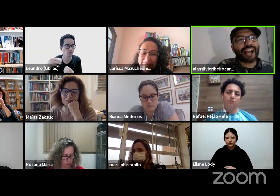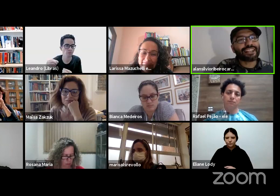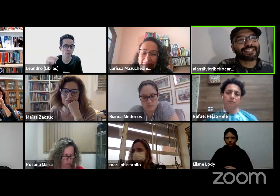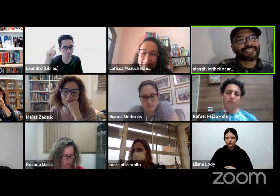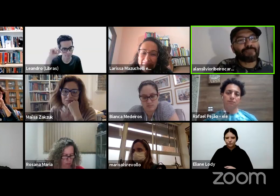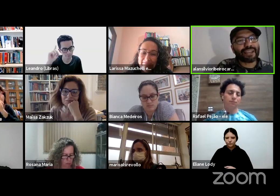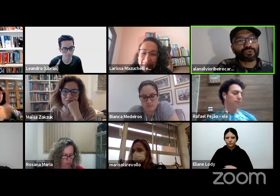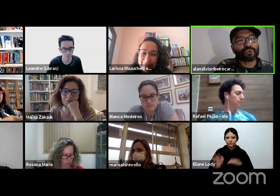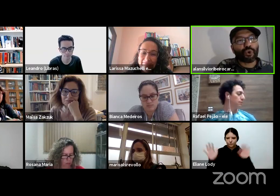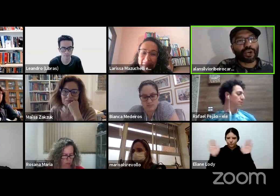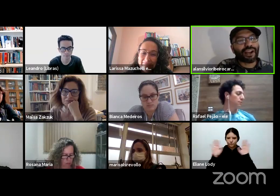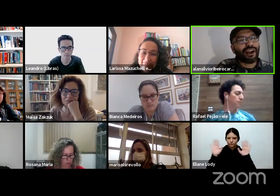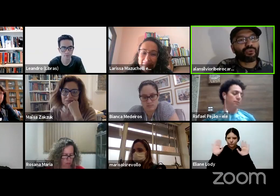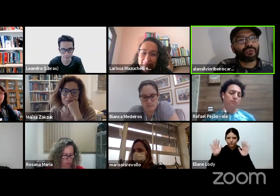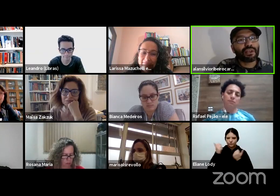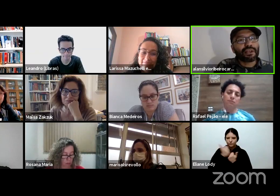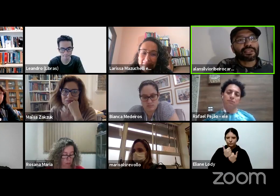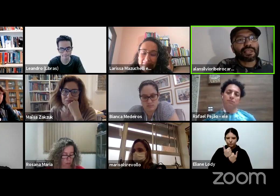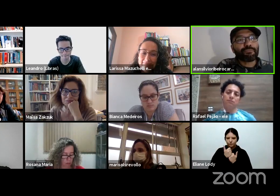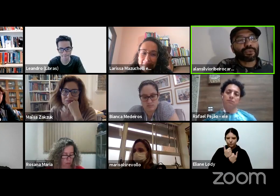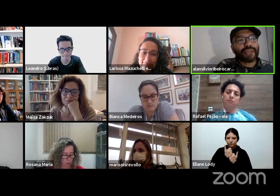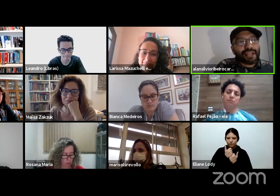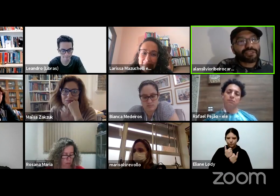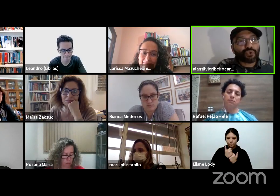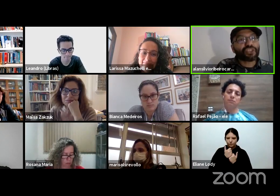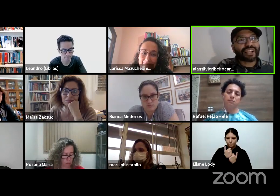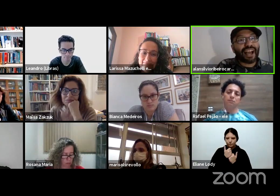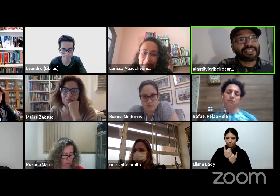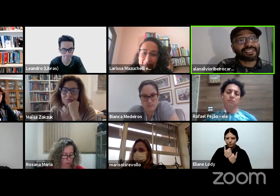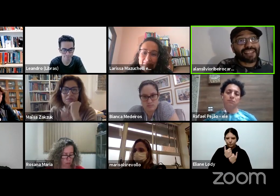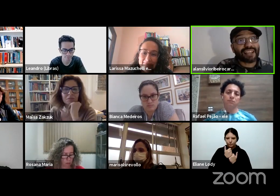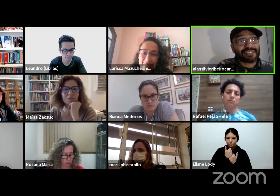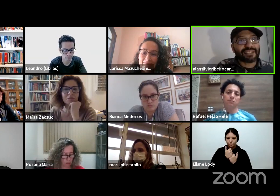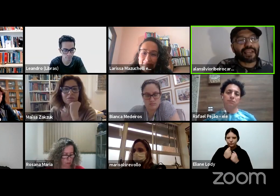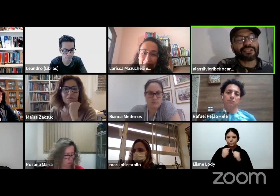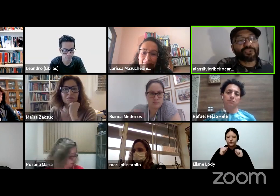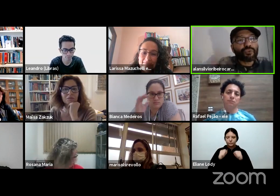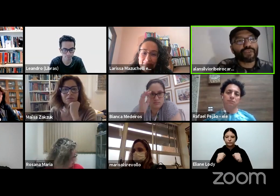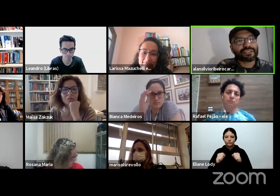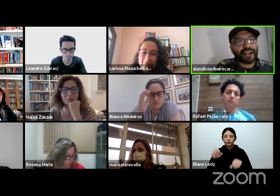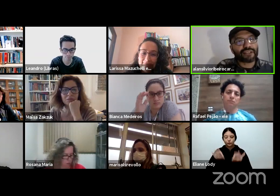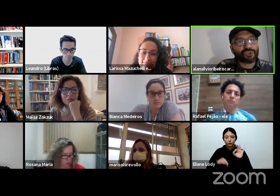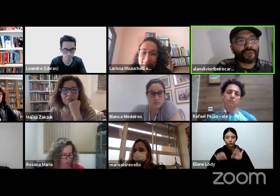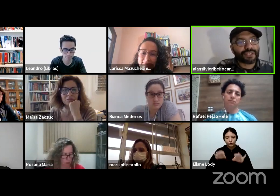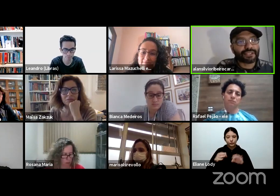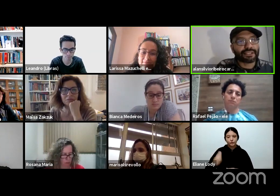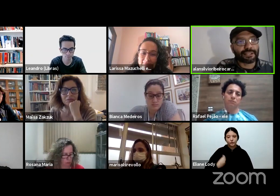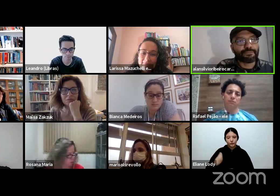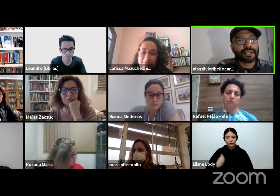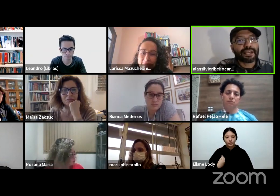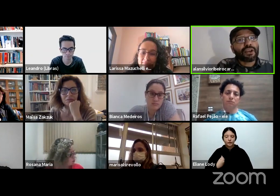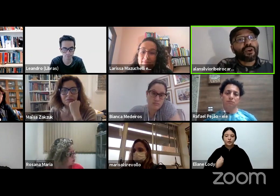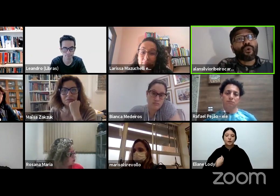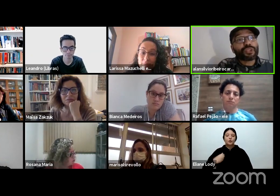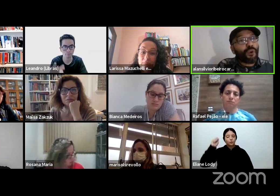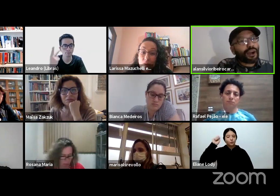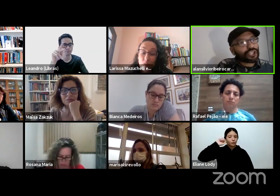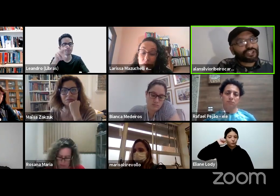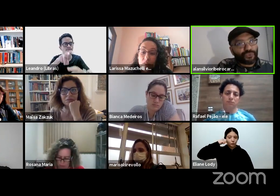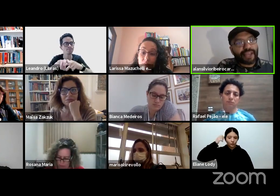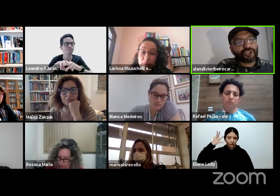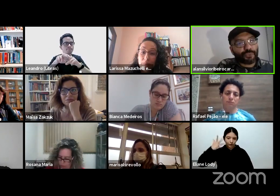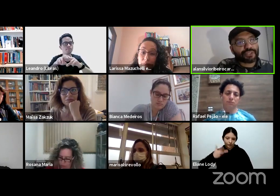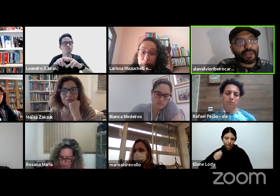de enraizamento local que pudesse justificar a existência deles numa universidade sul-africana. O que eu